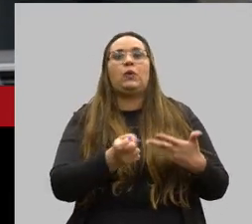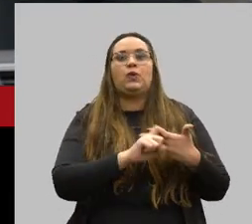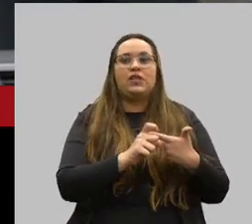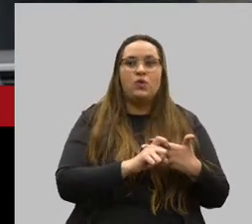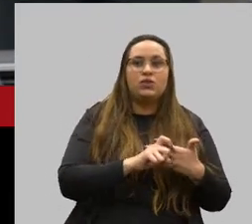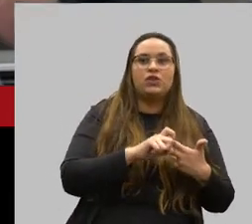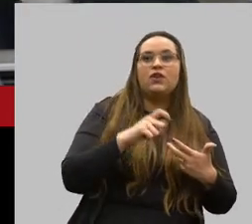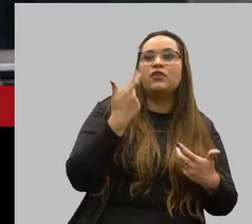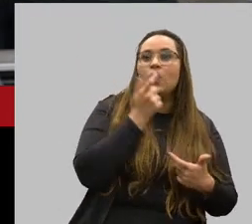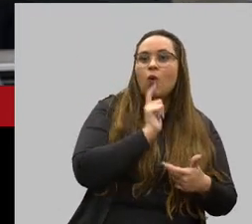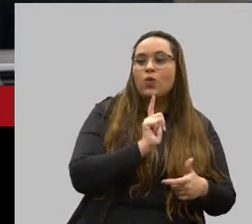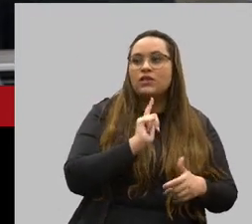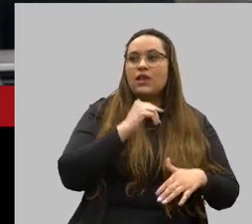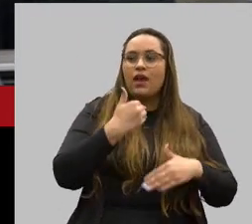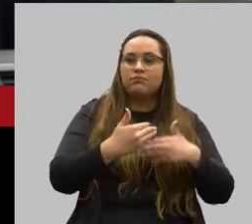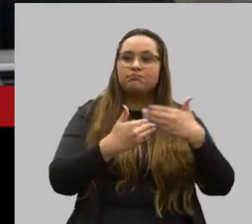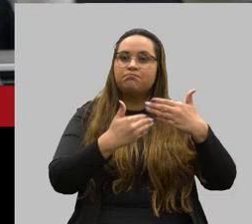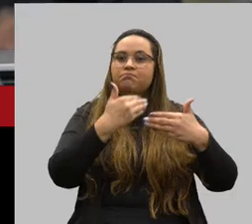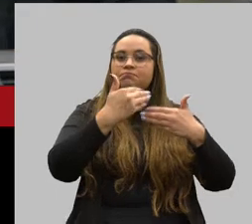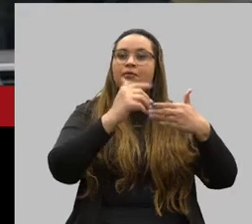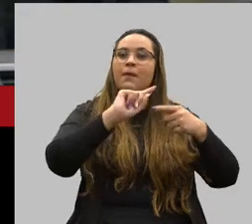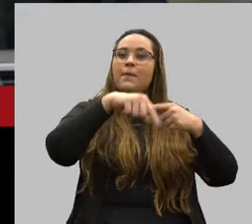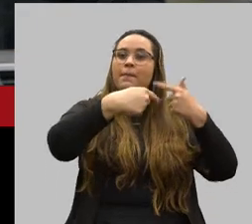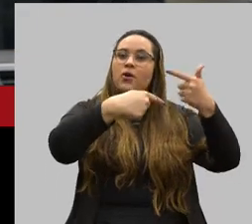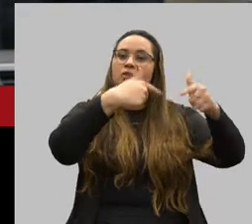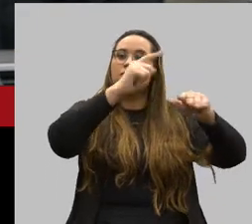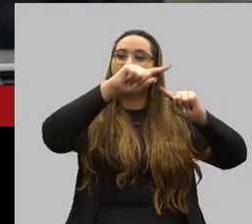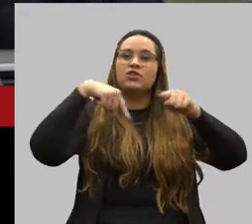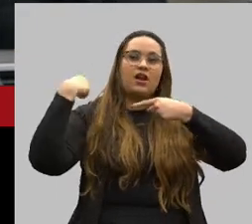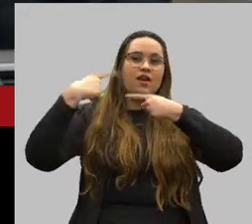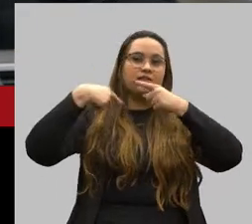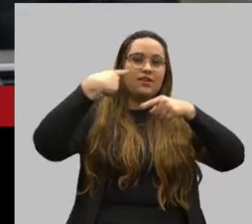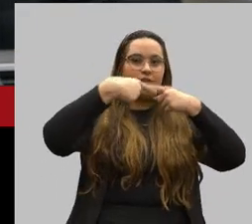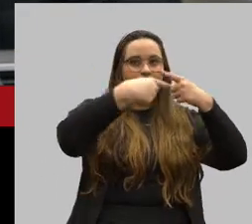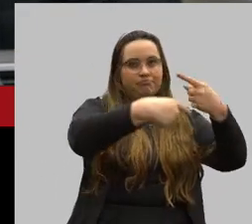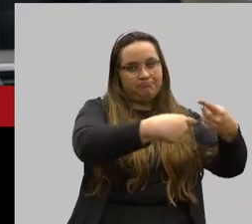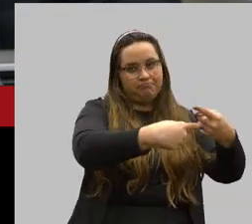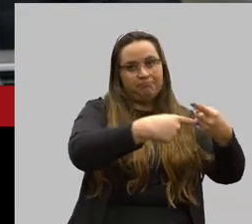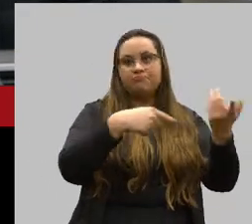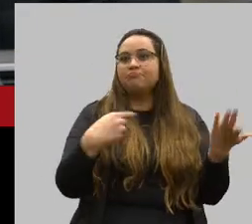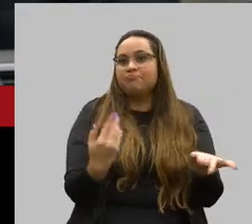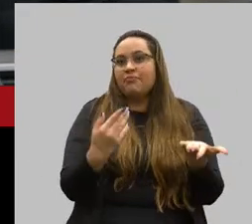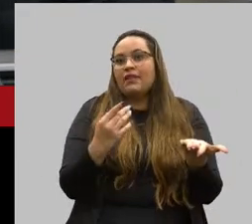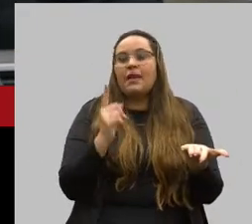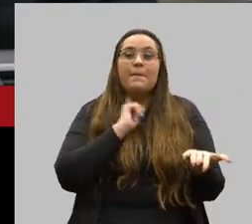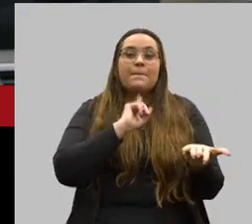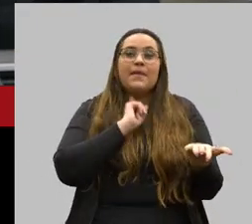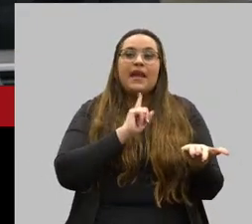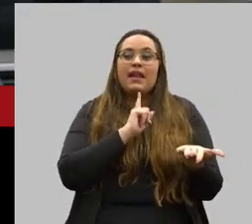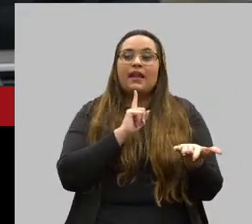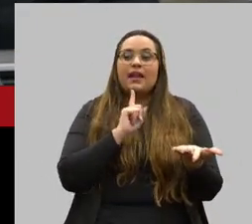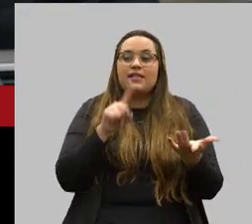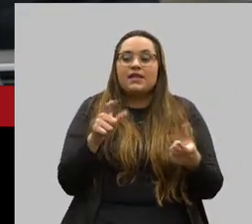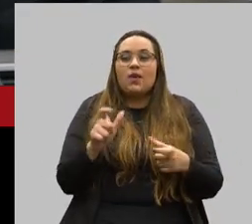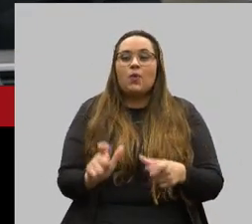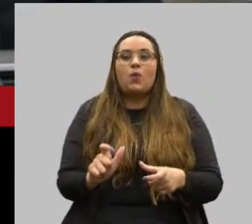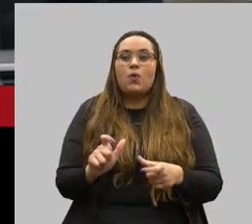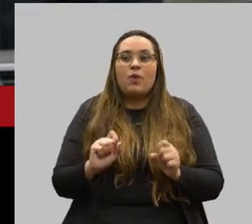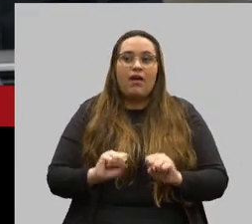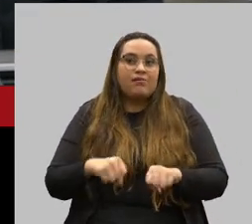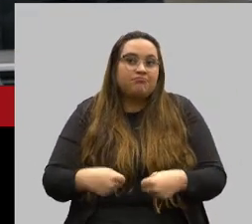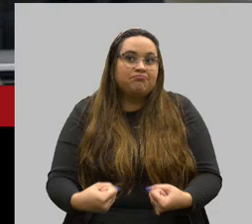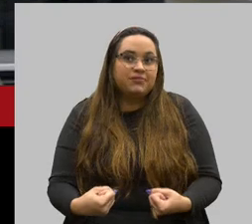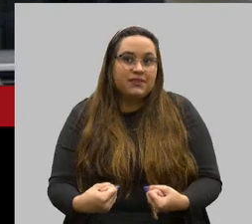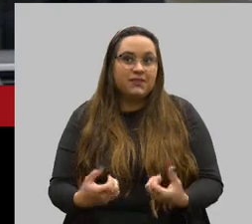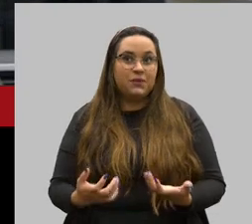avançando paraas próximas gerações e a gente tornar Minas Gerais um um lugar seguro para as mulheres as mulheres que estão na